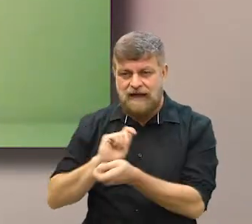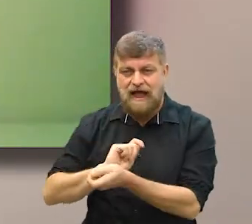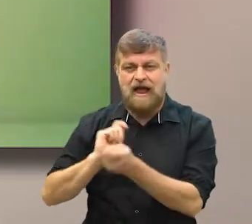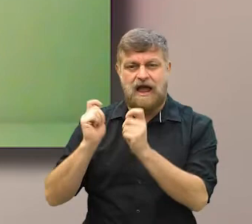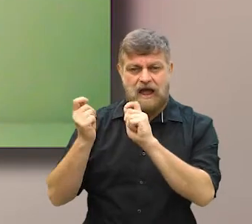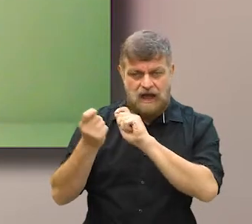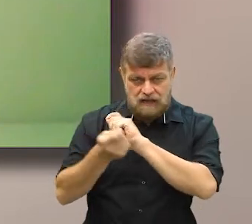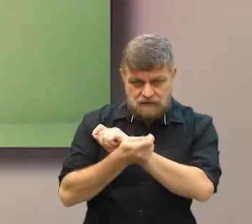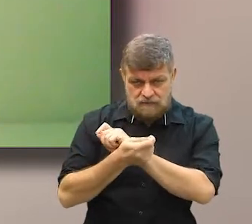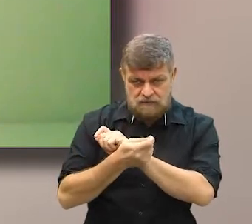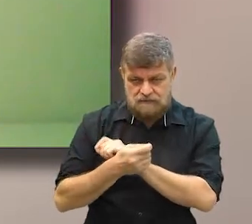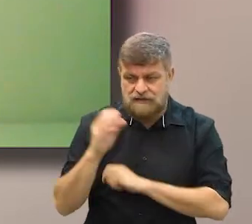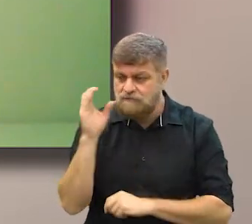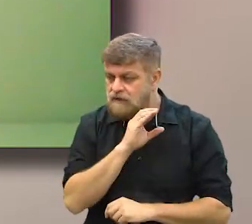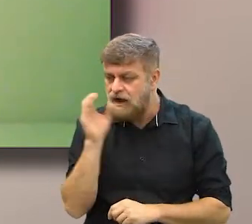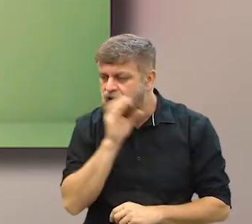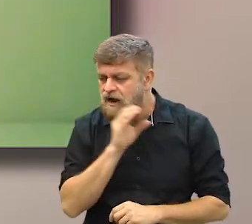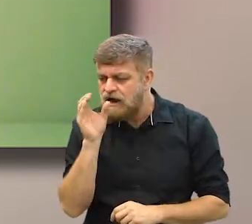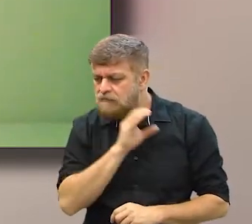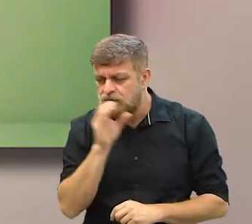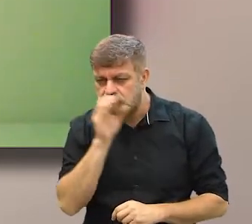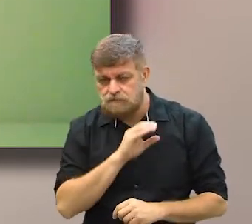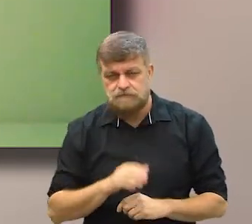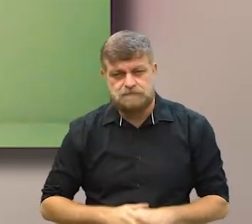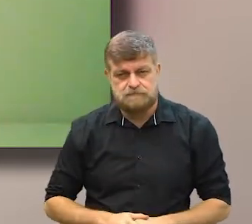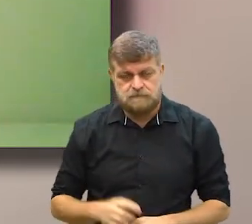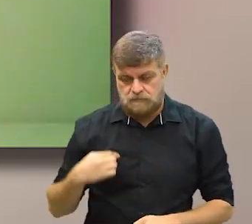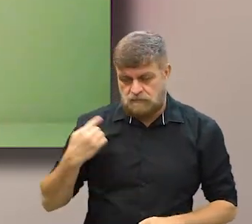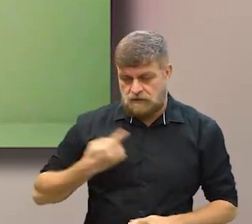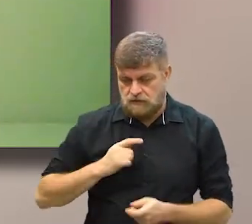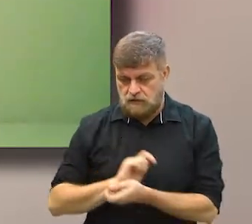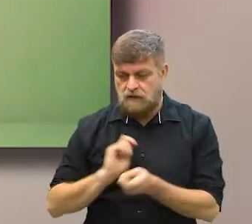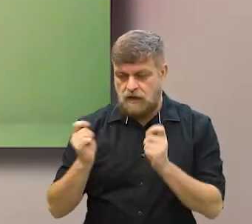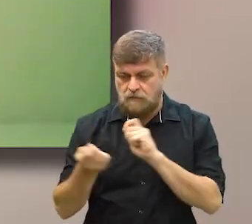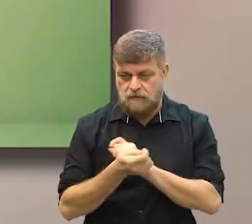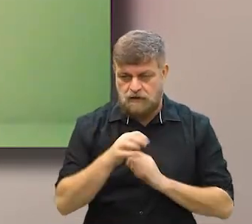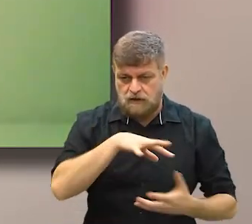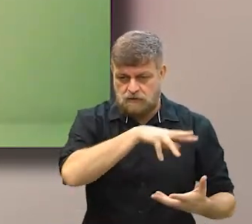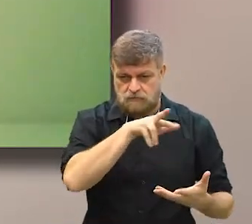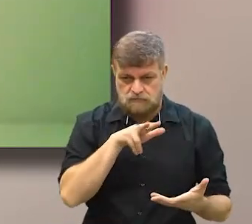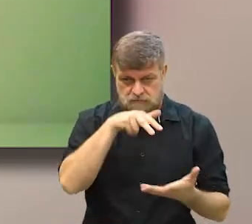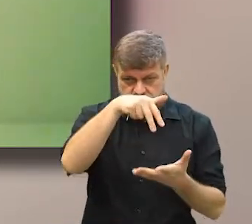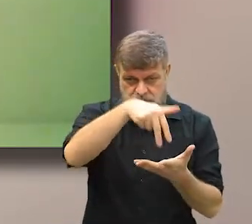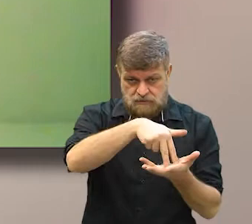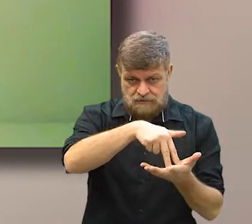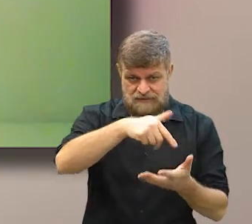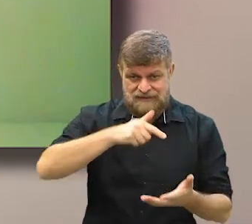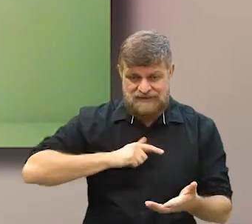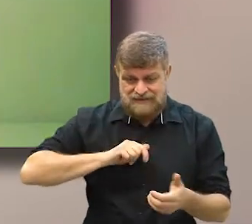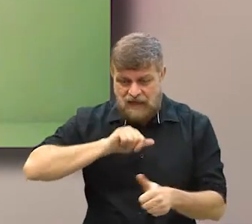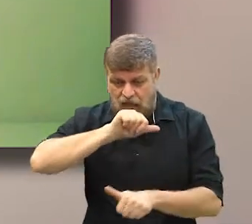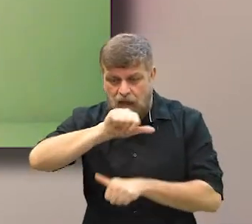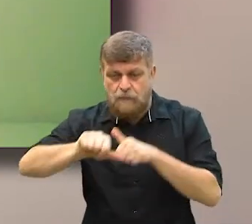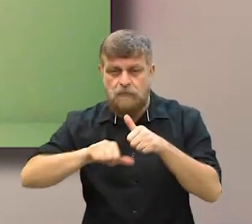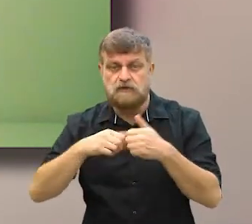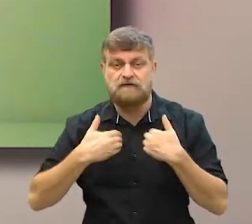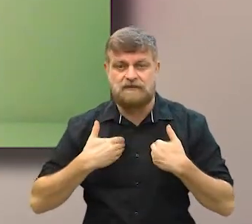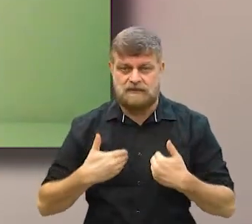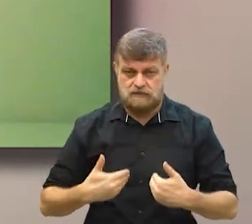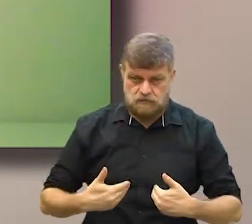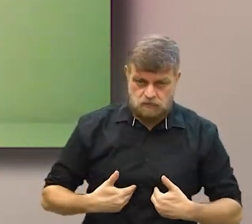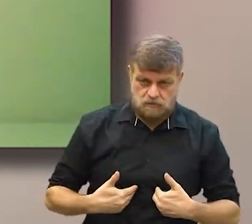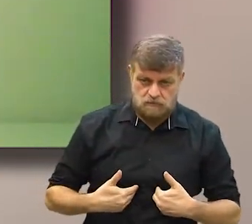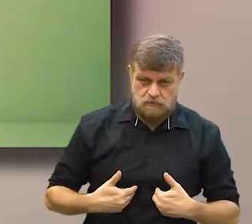adaptar a isso cada vez mais rápido. Ora, para que a gente se adapte nesse planeta, é preciso que haja modificações em